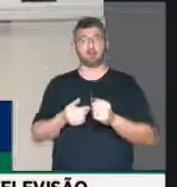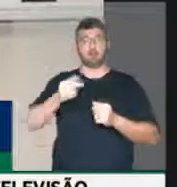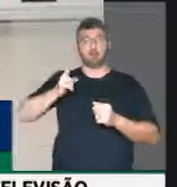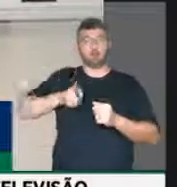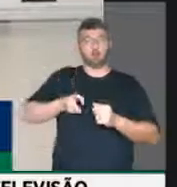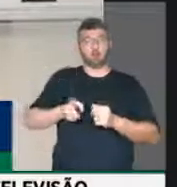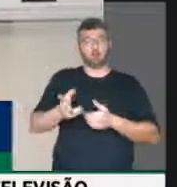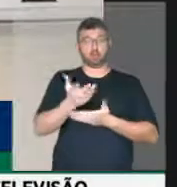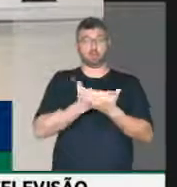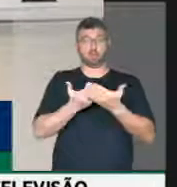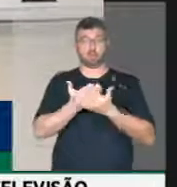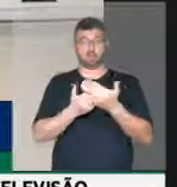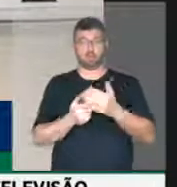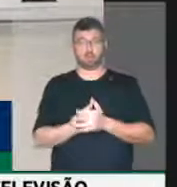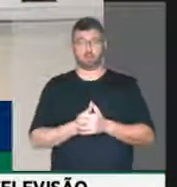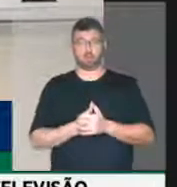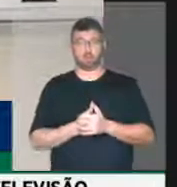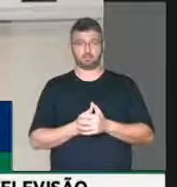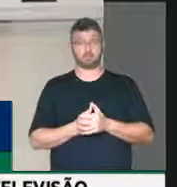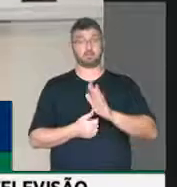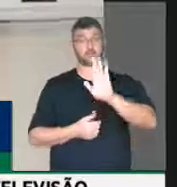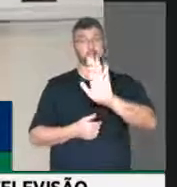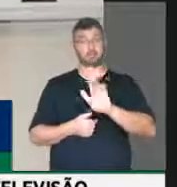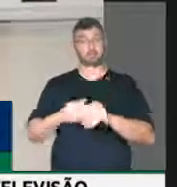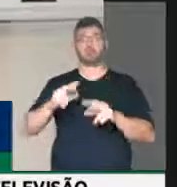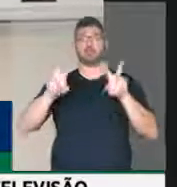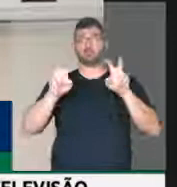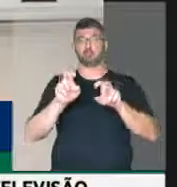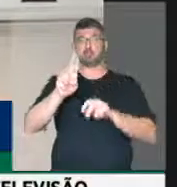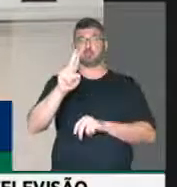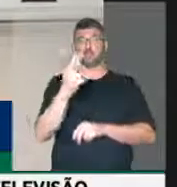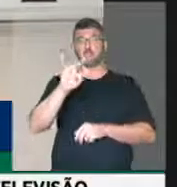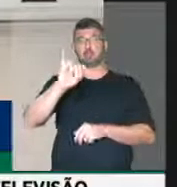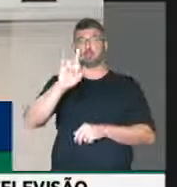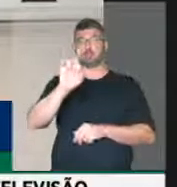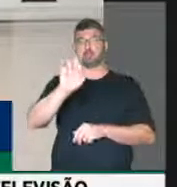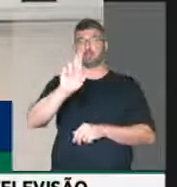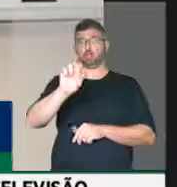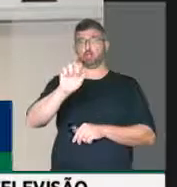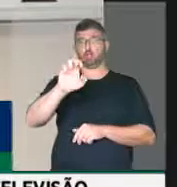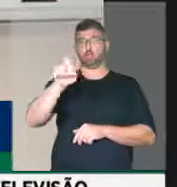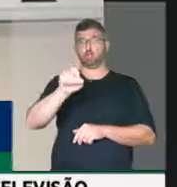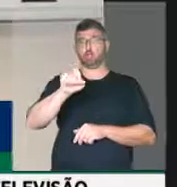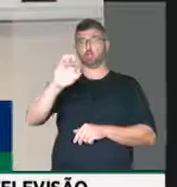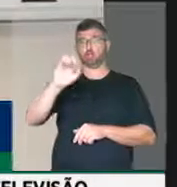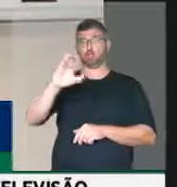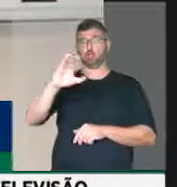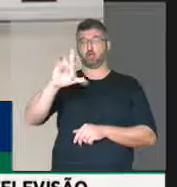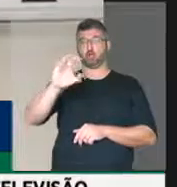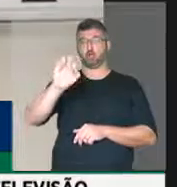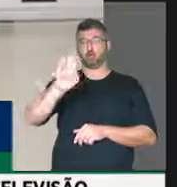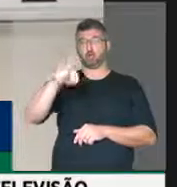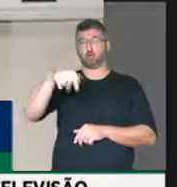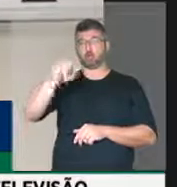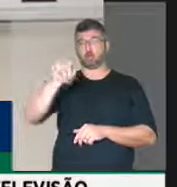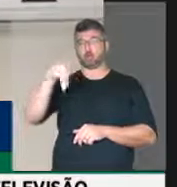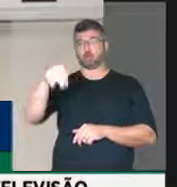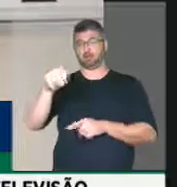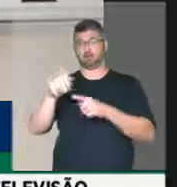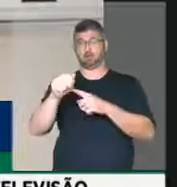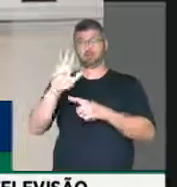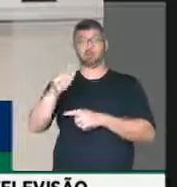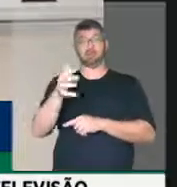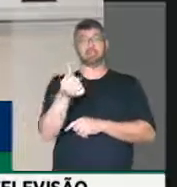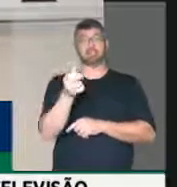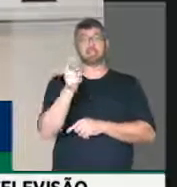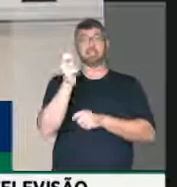seus tratamentos. Em relação à hidroxicloroquina, ela está disponível para uso humano há mais de